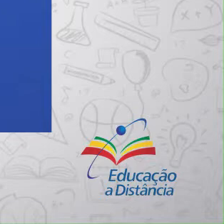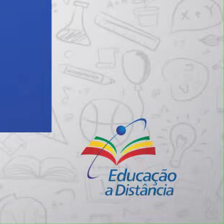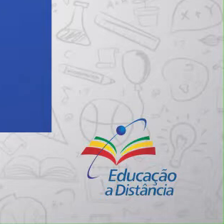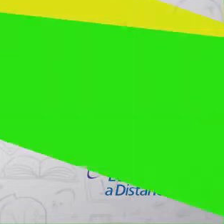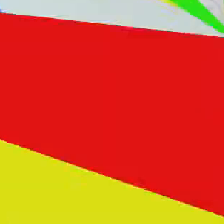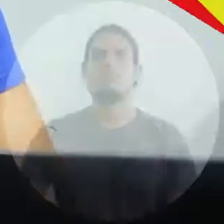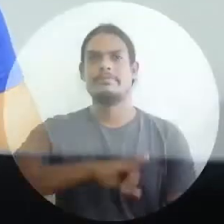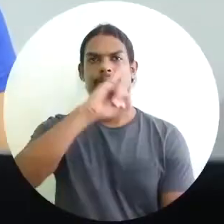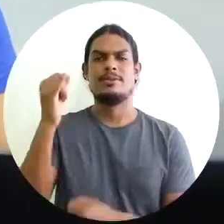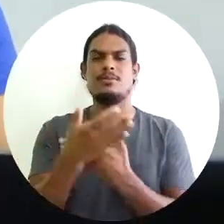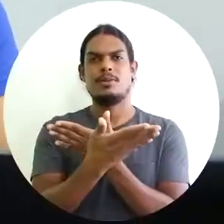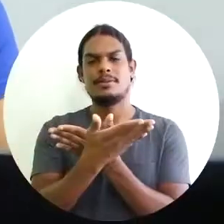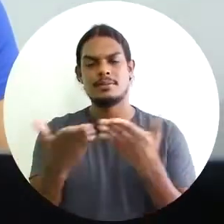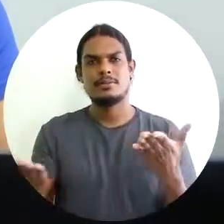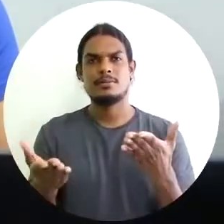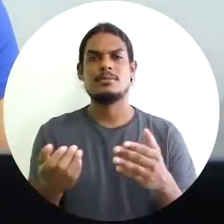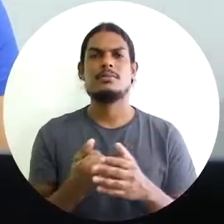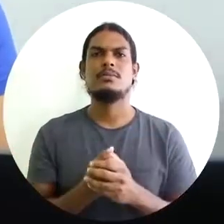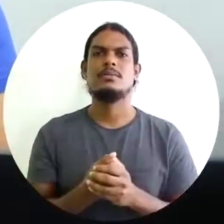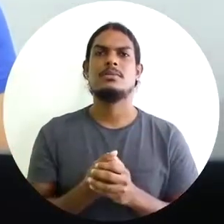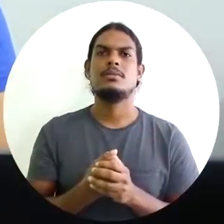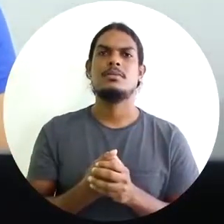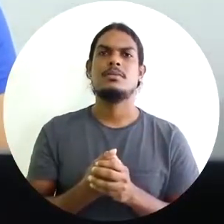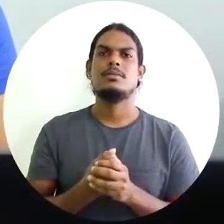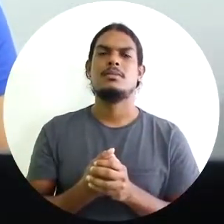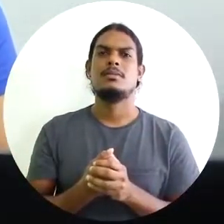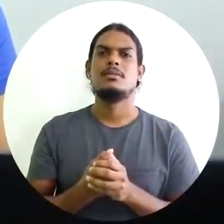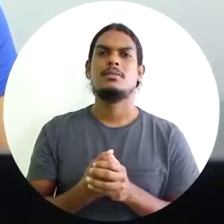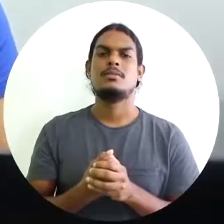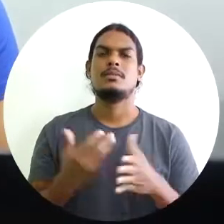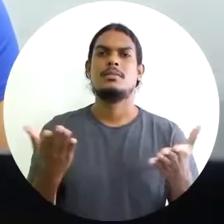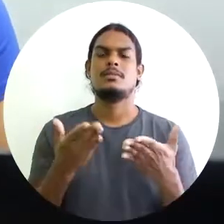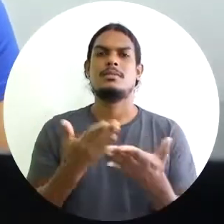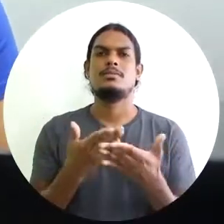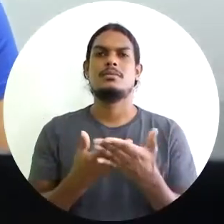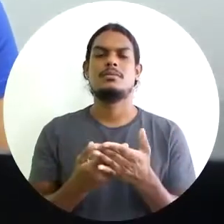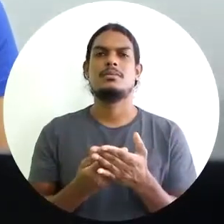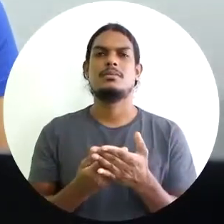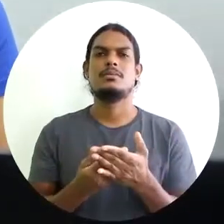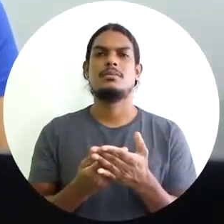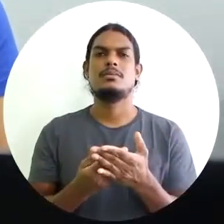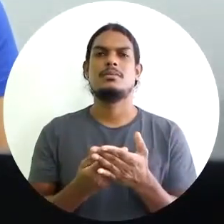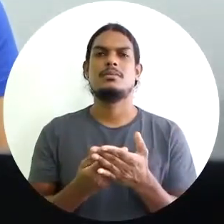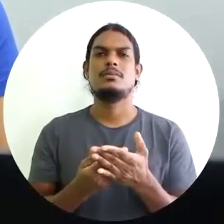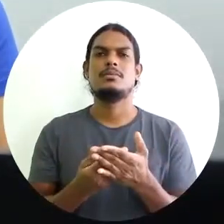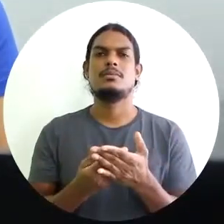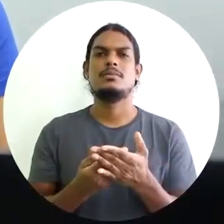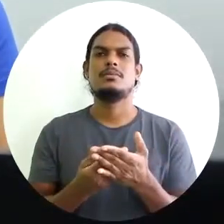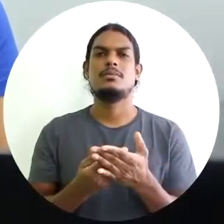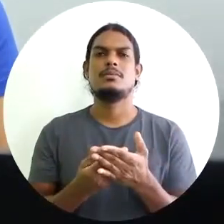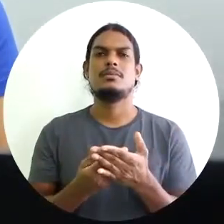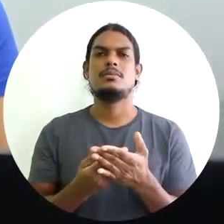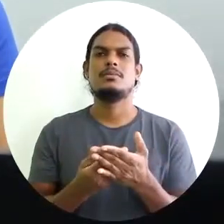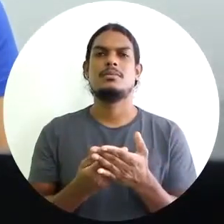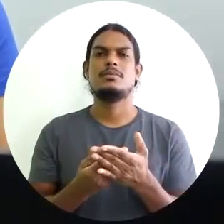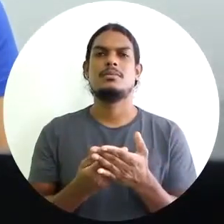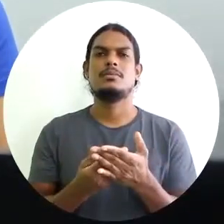adequação. Olá, cursistas! Vamos lá para nosso segundo vídeo, a competência 2. Hugo